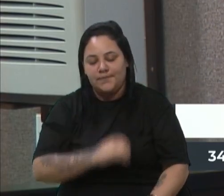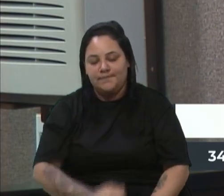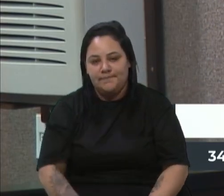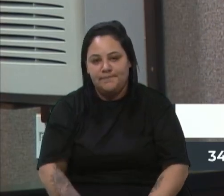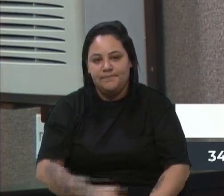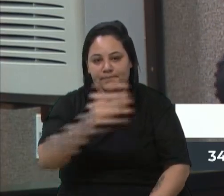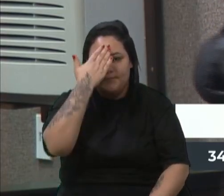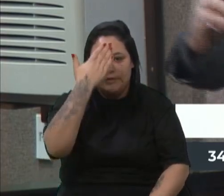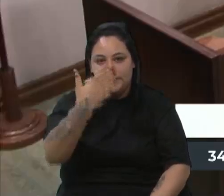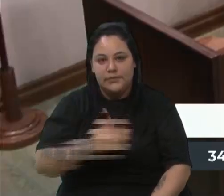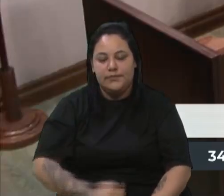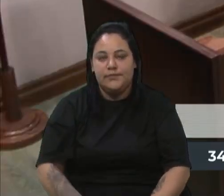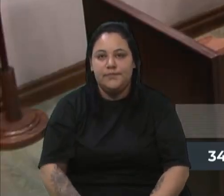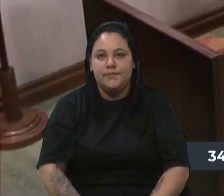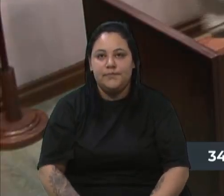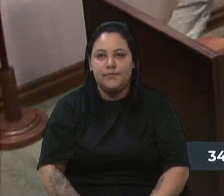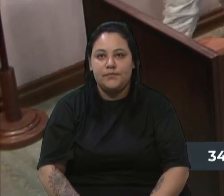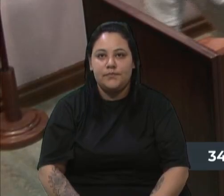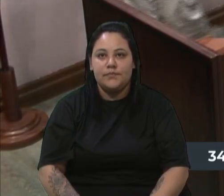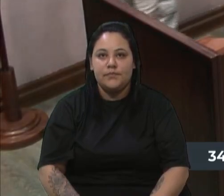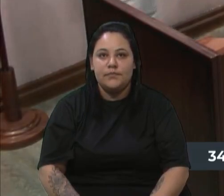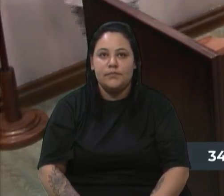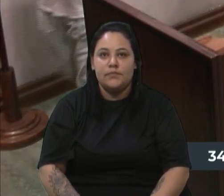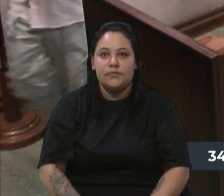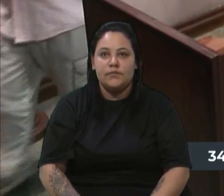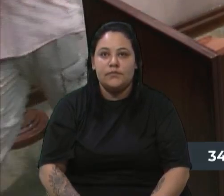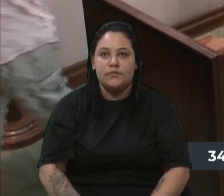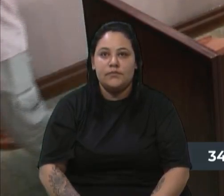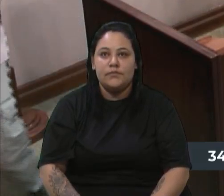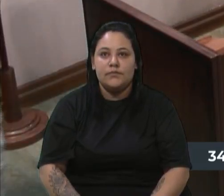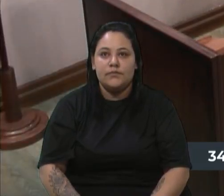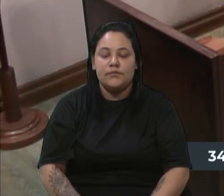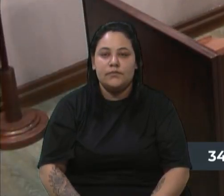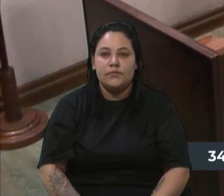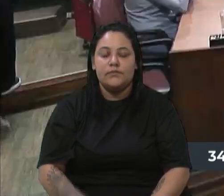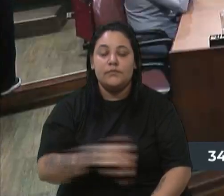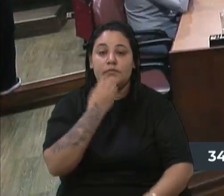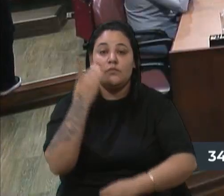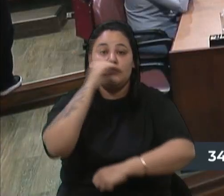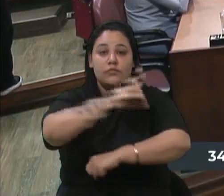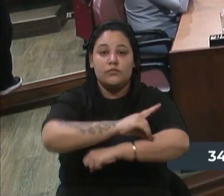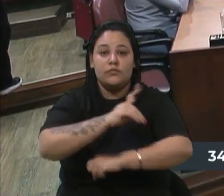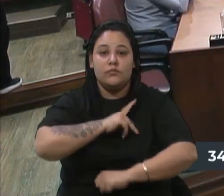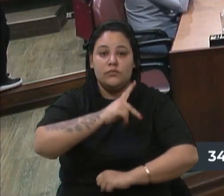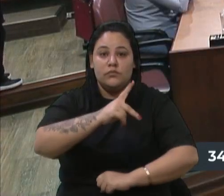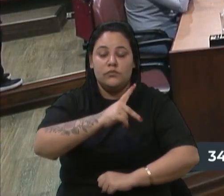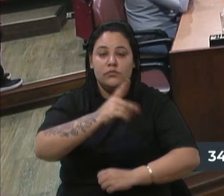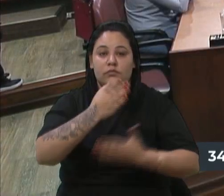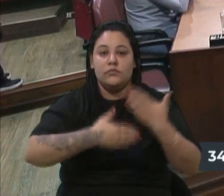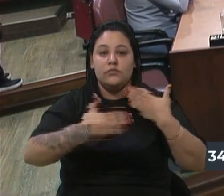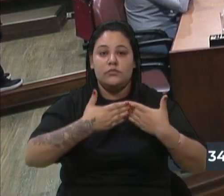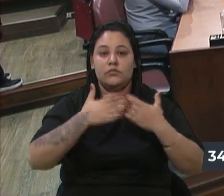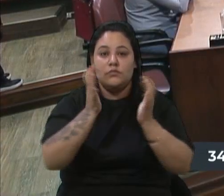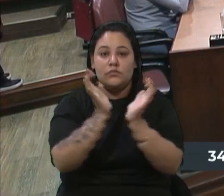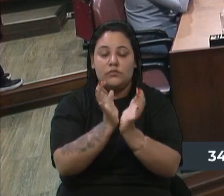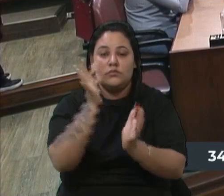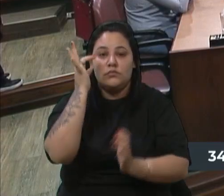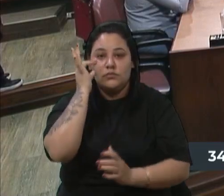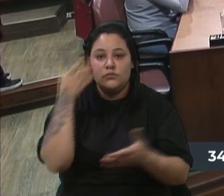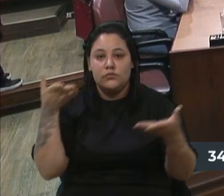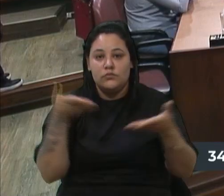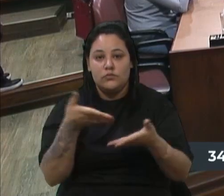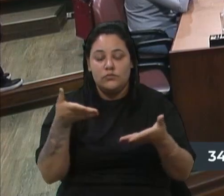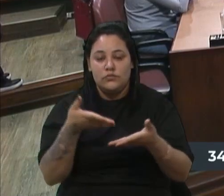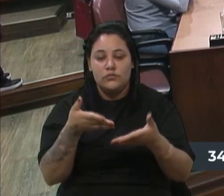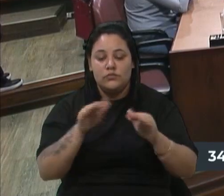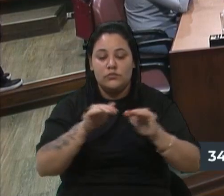Obrigado presente obrigado vereador Bom dia presidente Bom dia demais colegas vereadores Bom dia pessoal